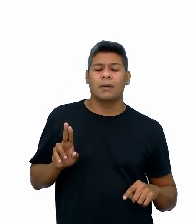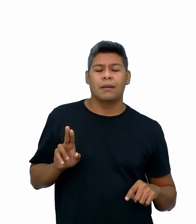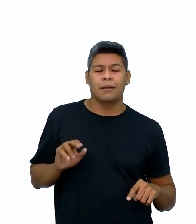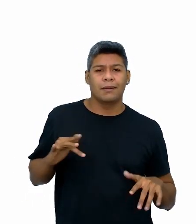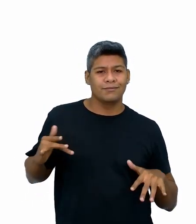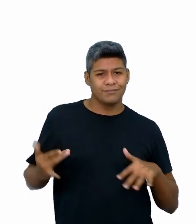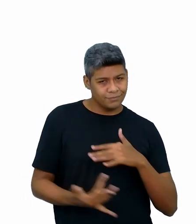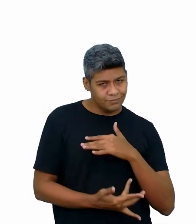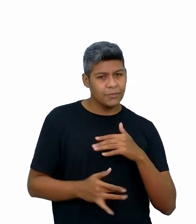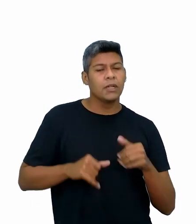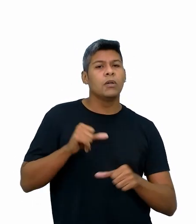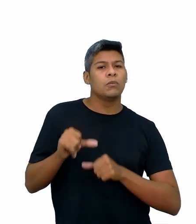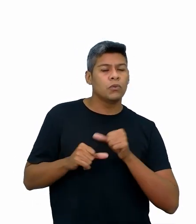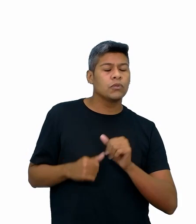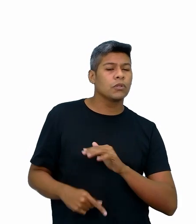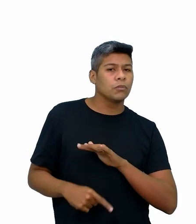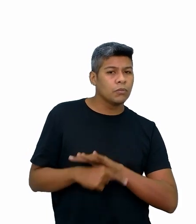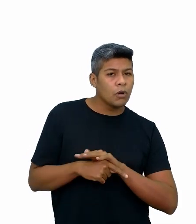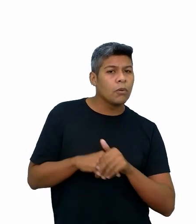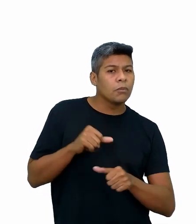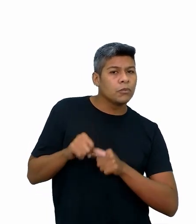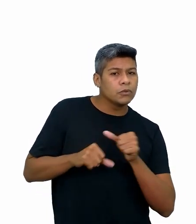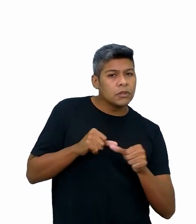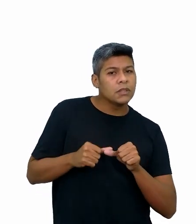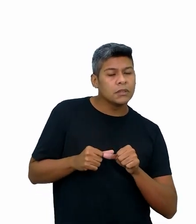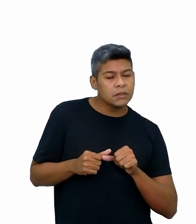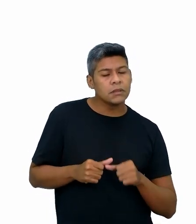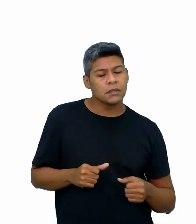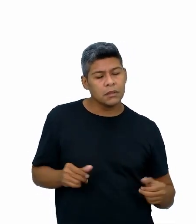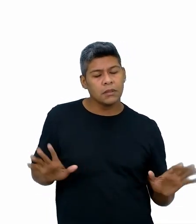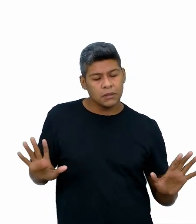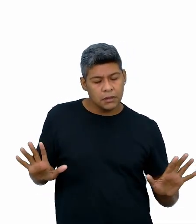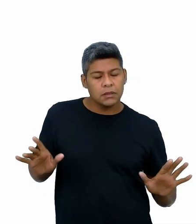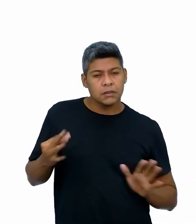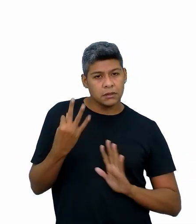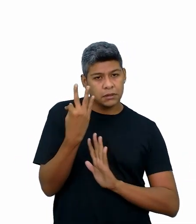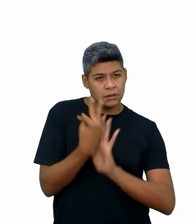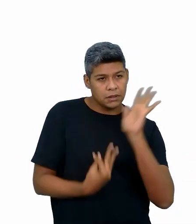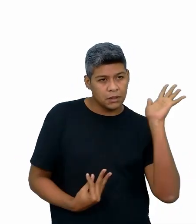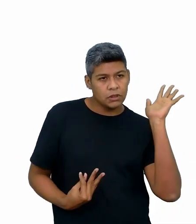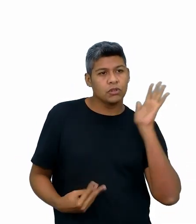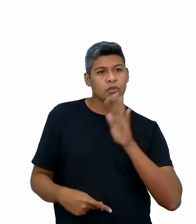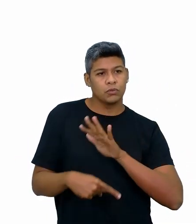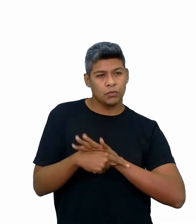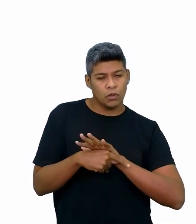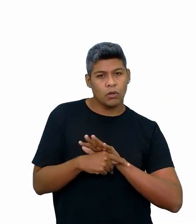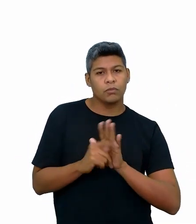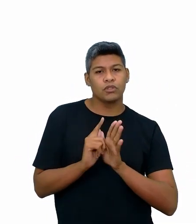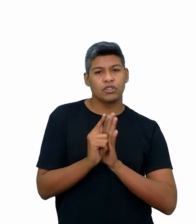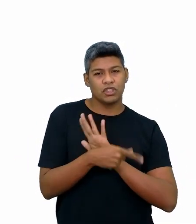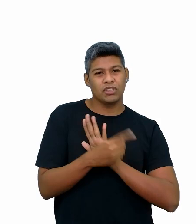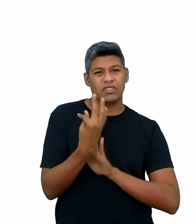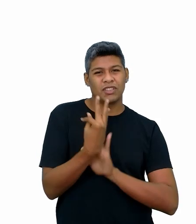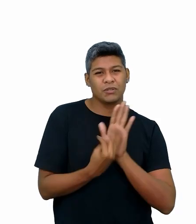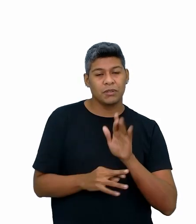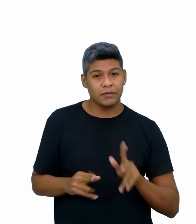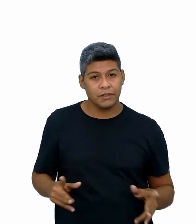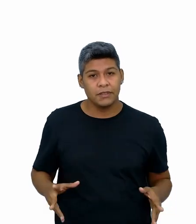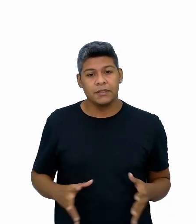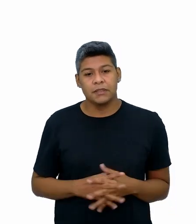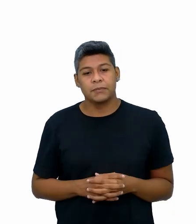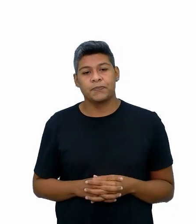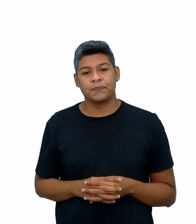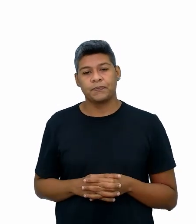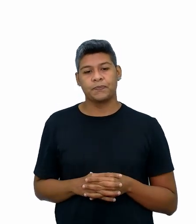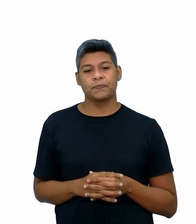muda de acordo com a mudança dessas formas de se colocar o texto, né, com esses gêneros textuais diferentes. Bom,